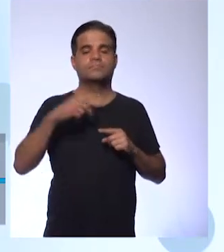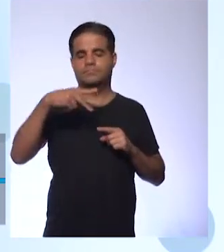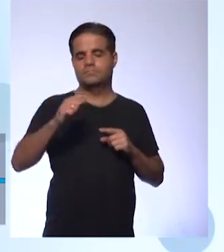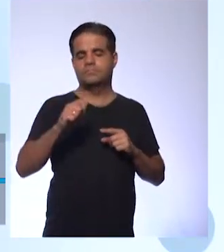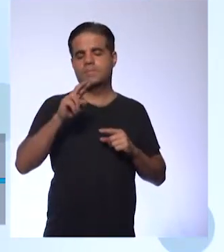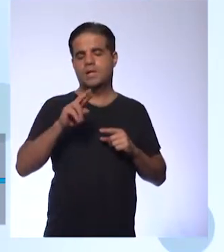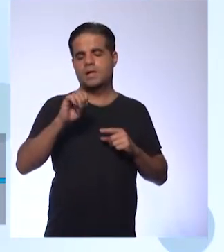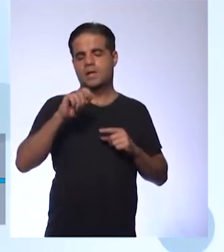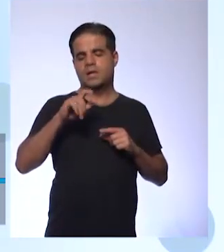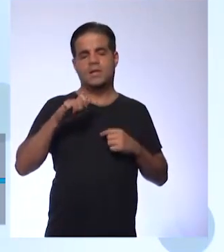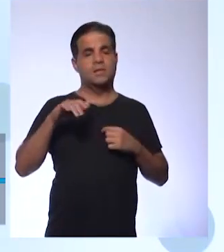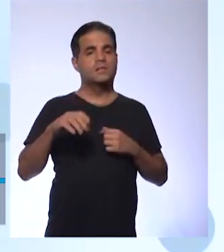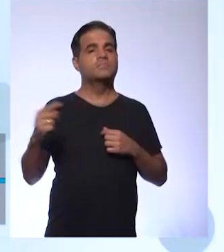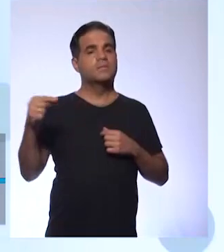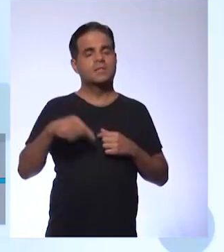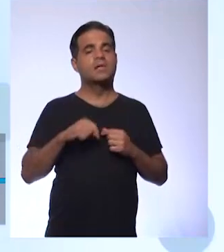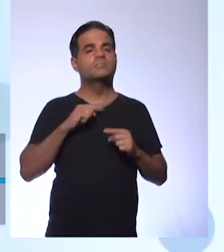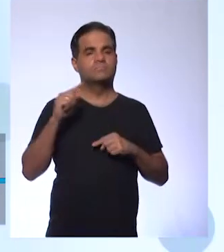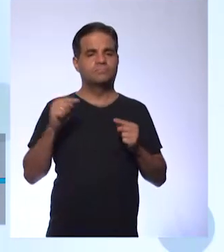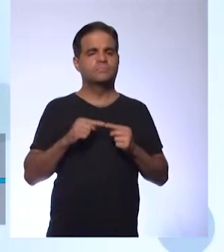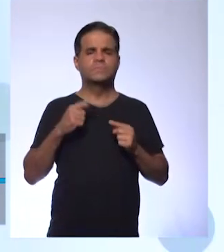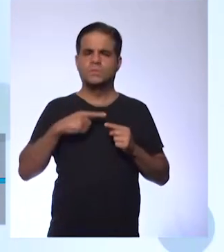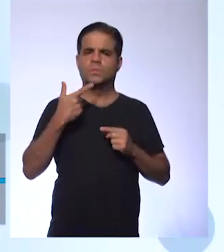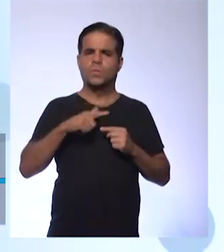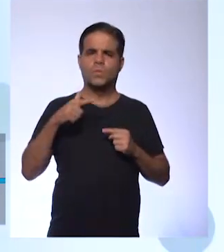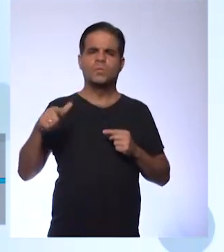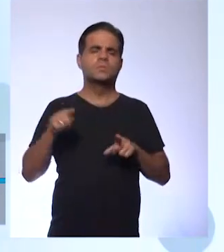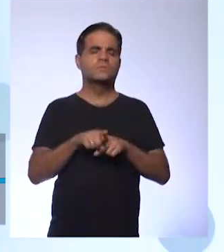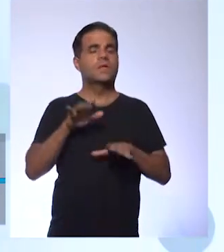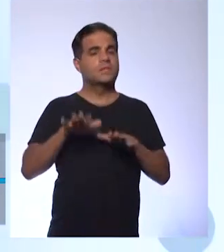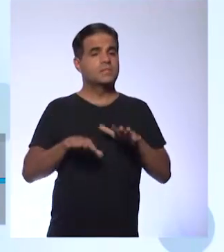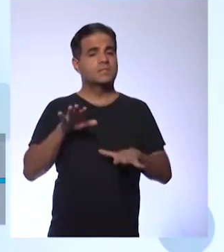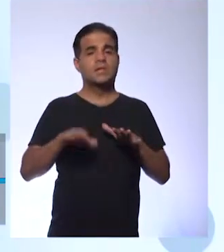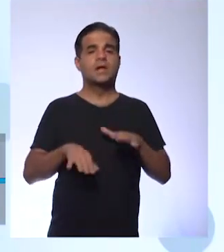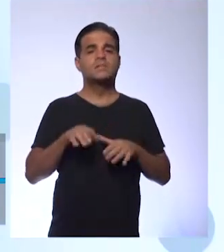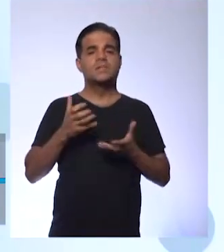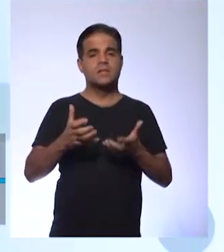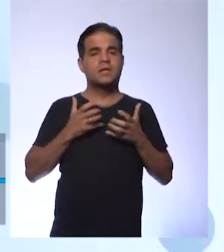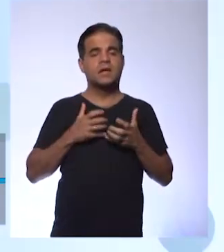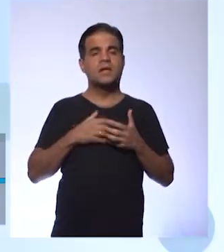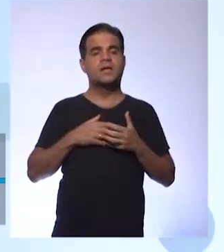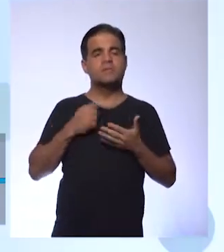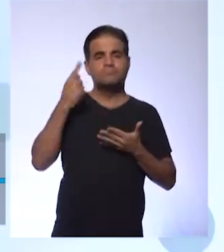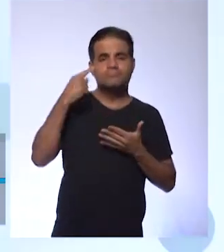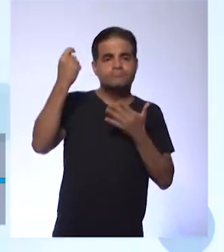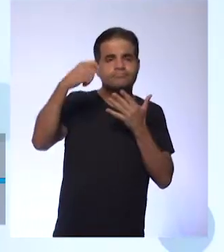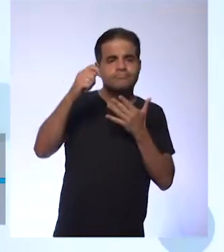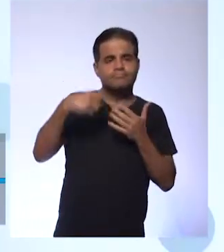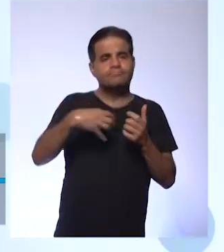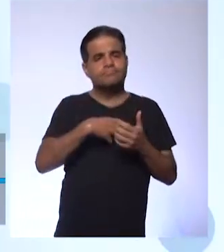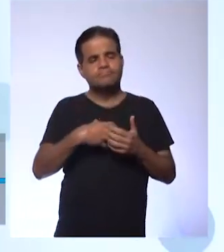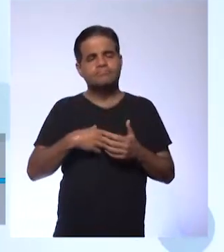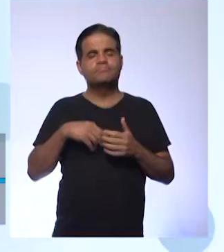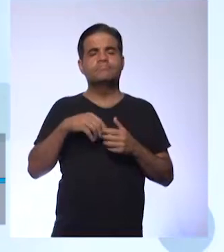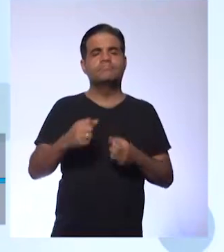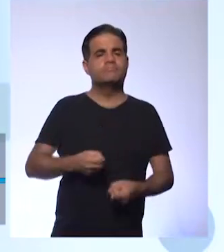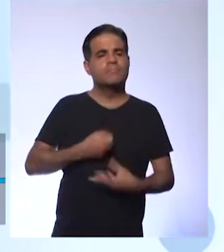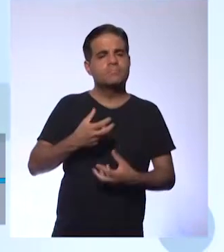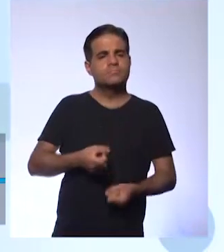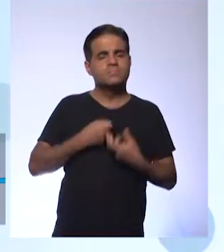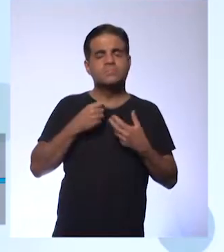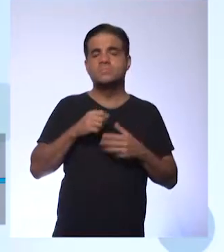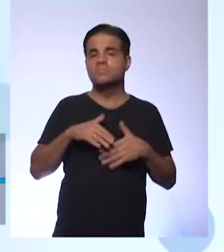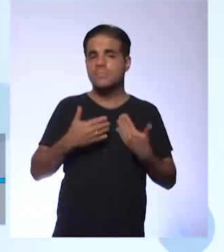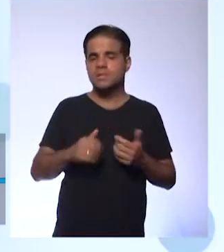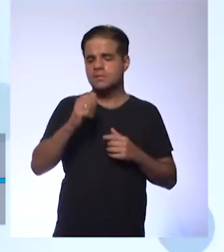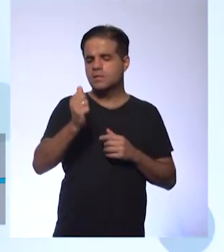paralelismo, ele vem com essa intenção, embora tenha outras intenções também. Às vezes, ele quer ali conferir um ritmo ao poema. Mas,